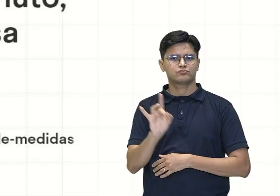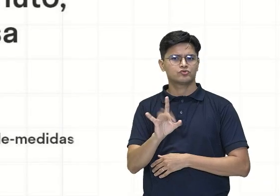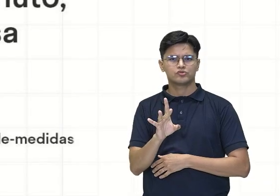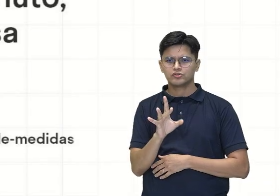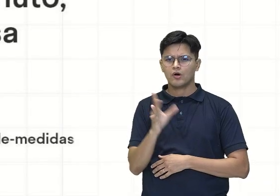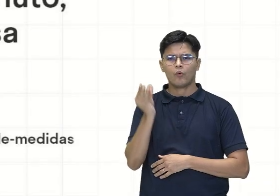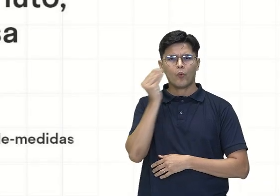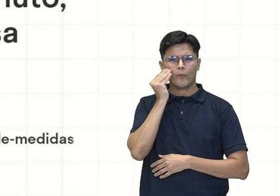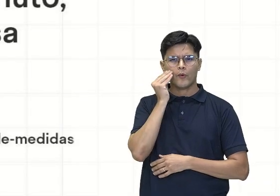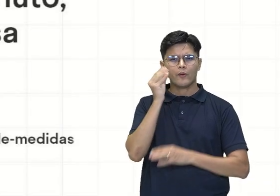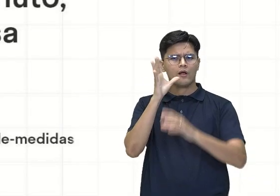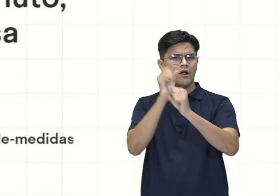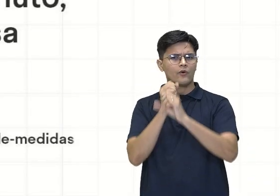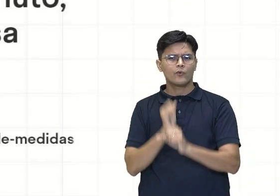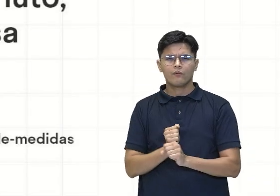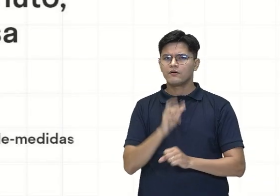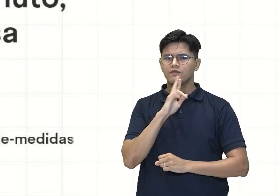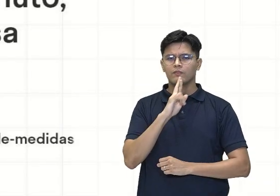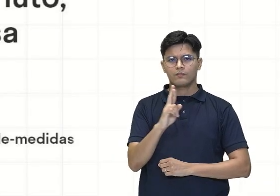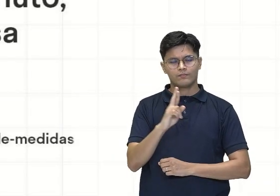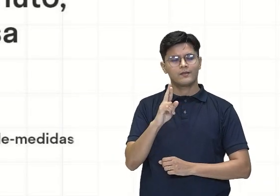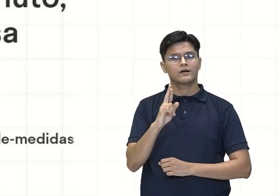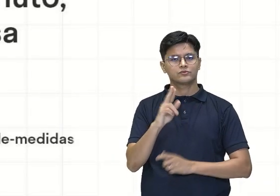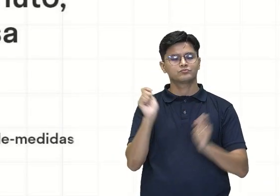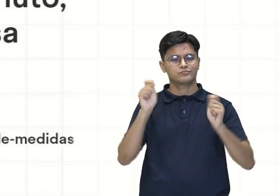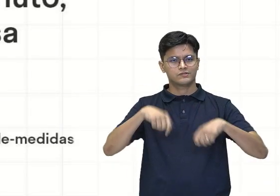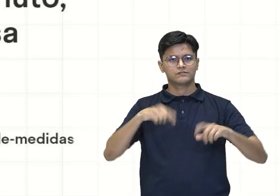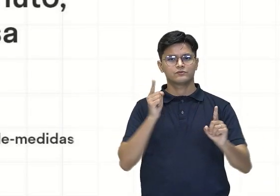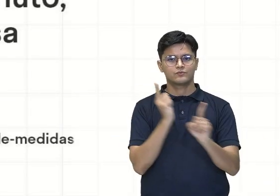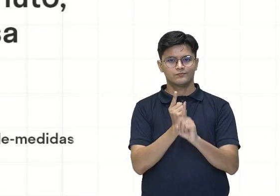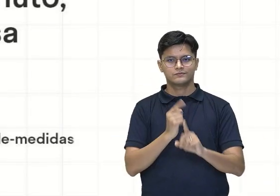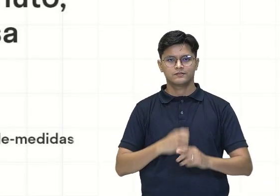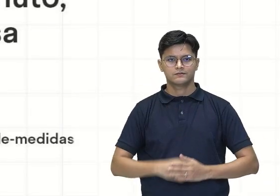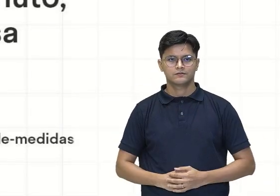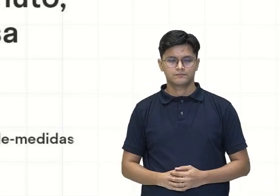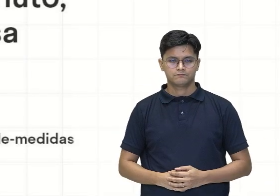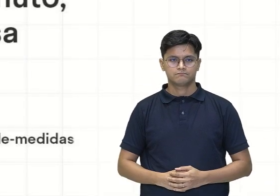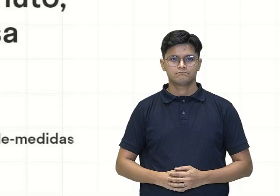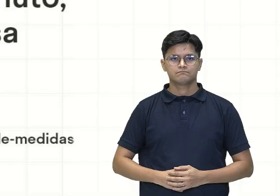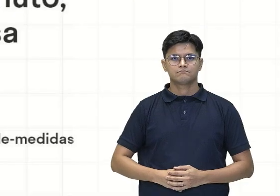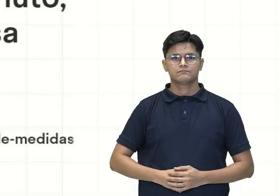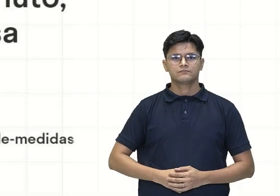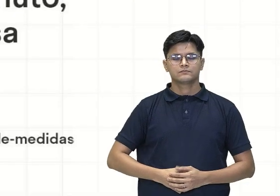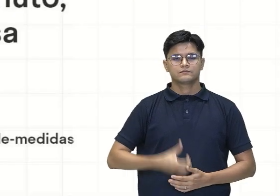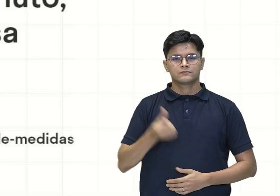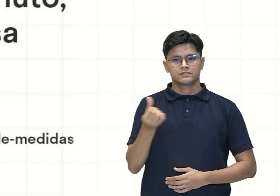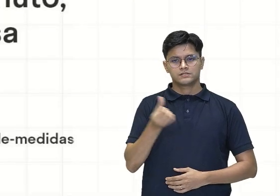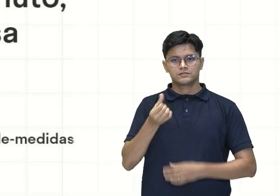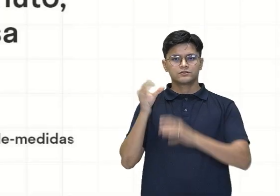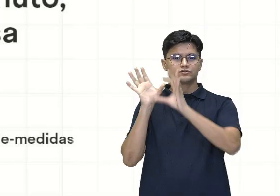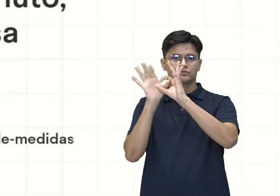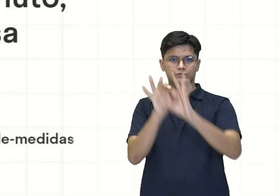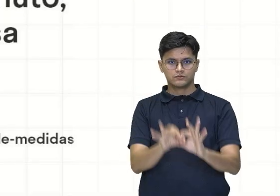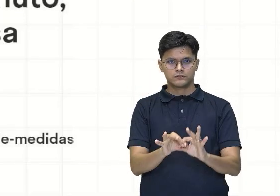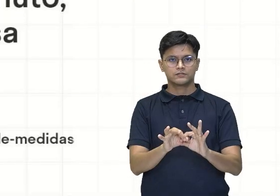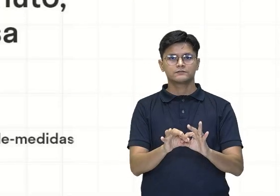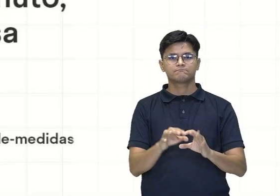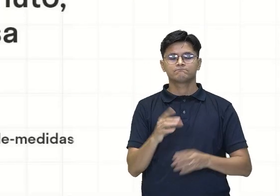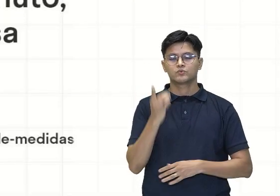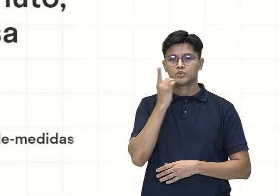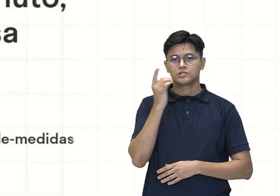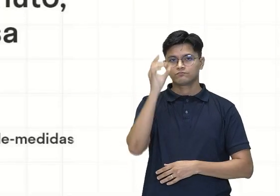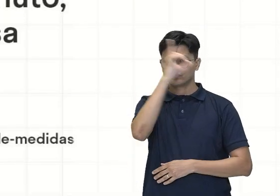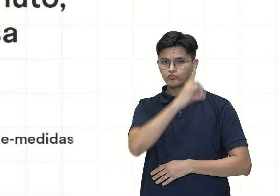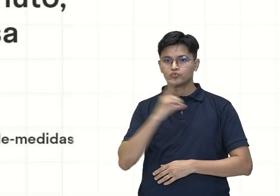no resultado. Vamos à nossa sexta situação problema. Num domingo, Roberto